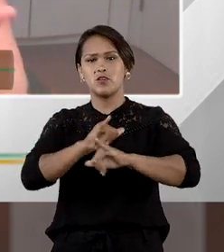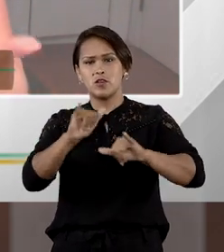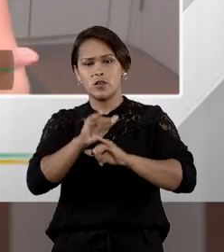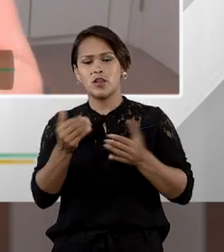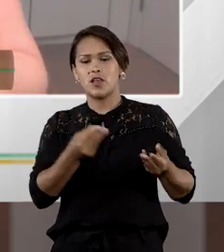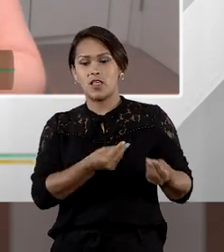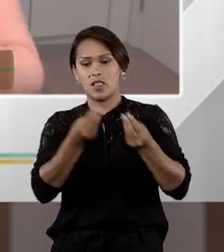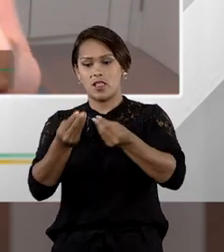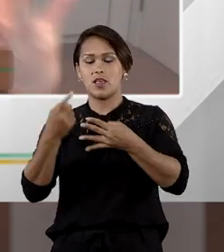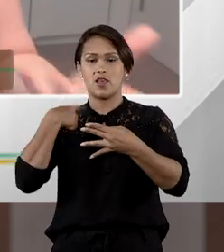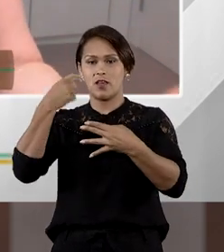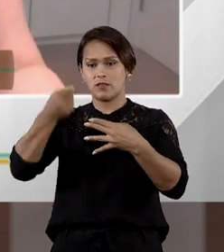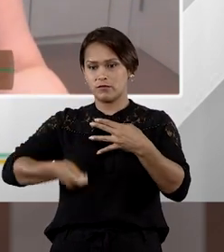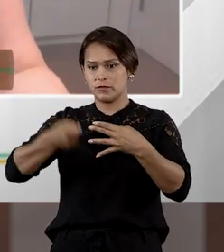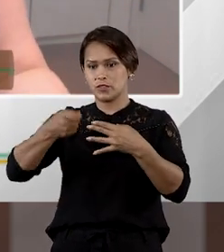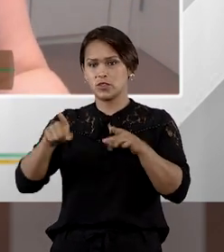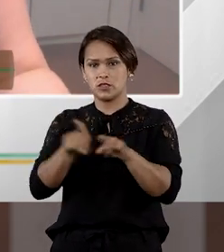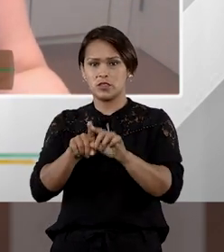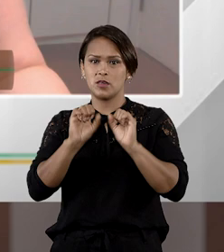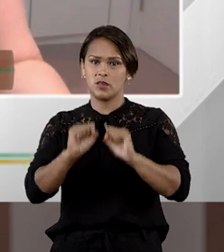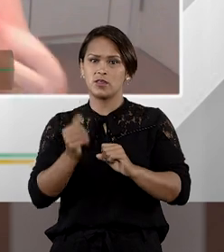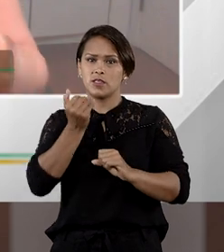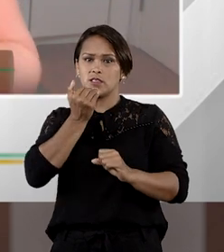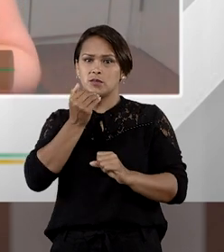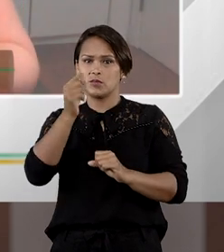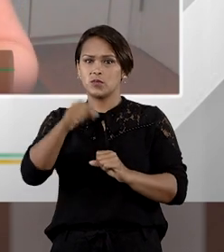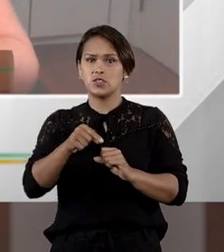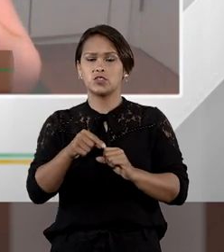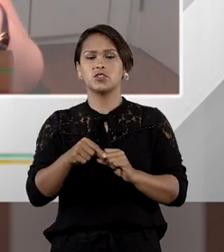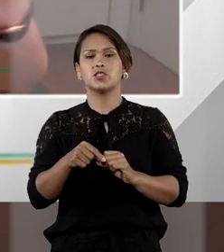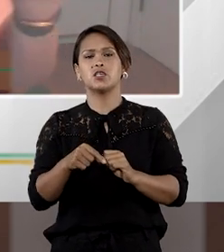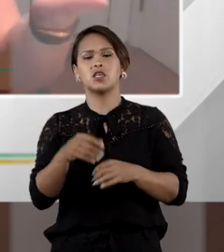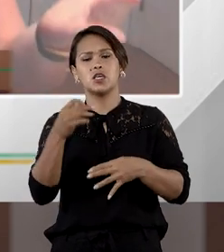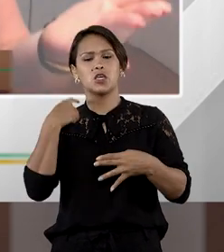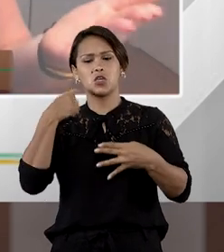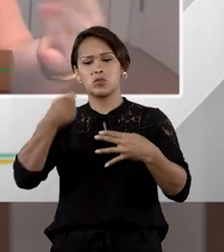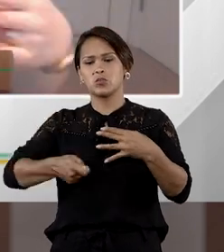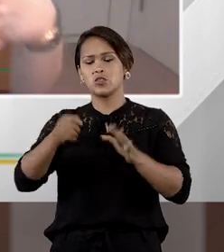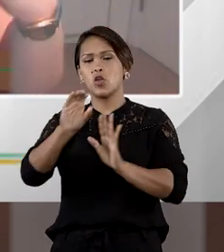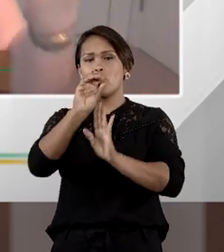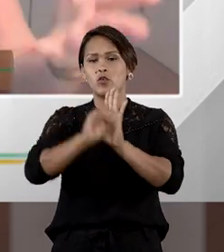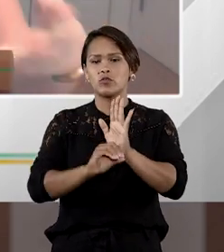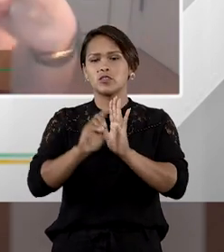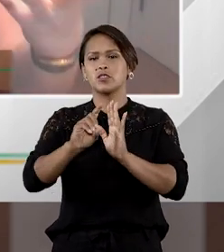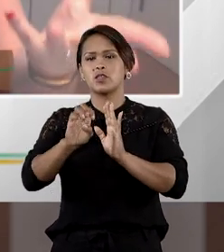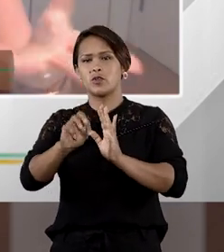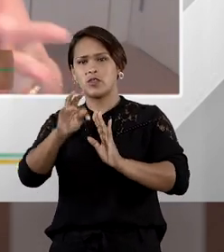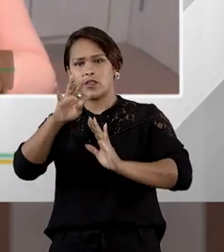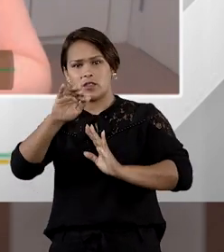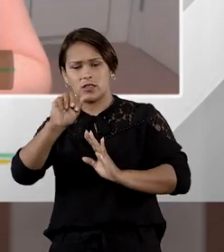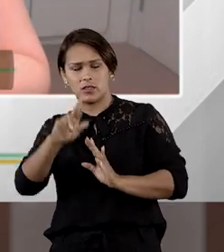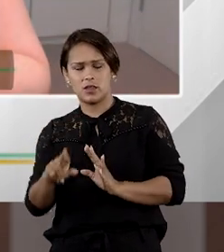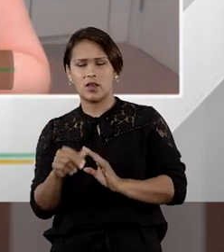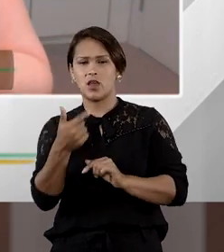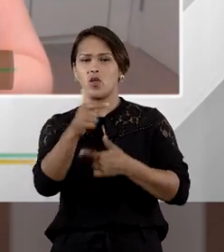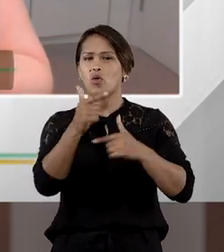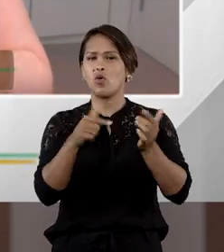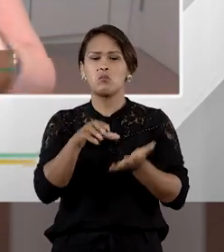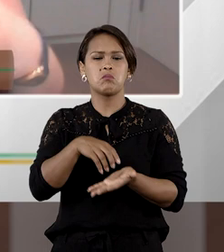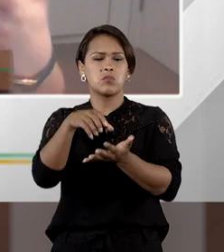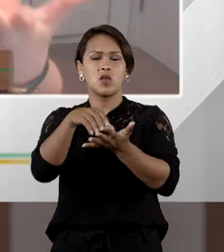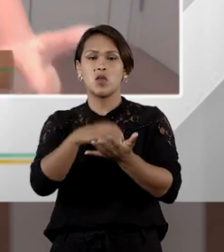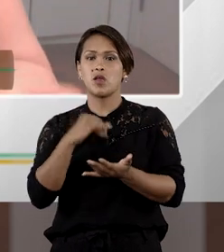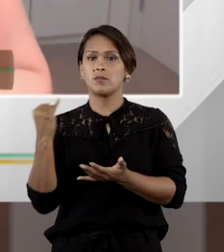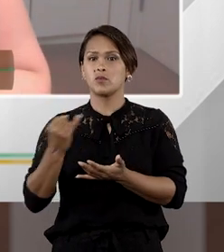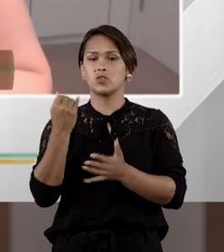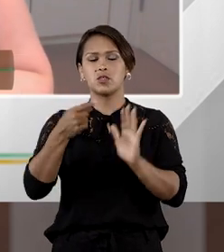ela leva a juízo, e também pode pedir aqui que o magistrado oficie ao DETRAN, enfim, a órgãos outros que possam ser